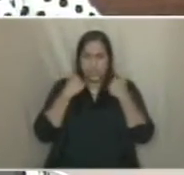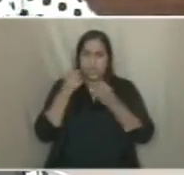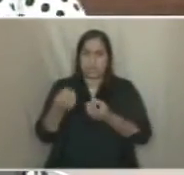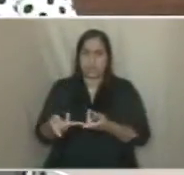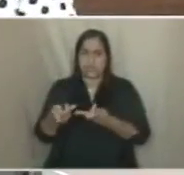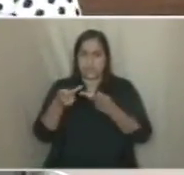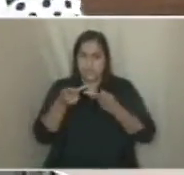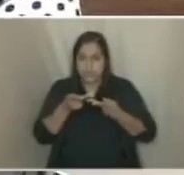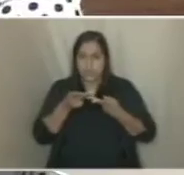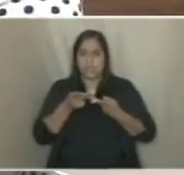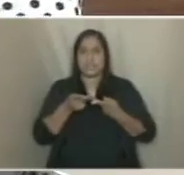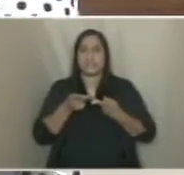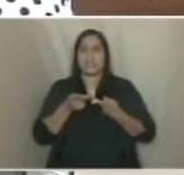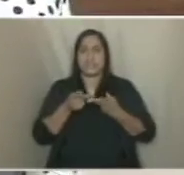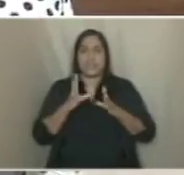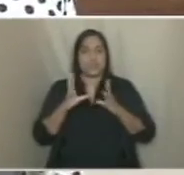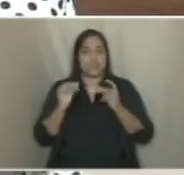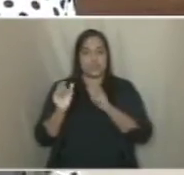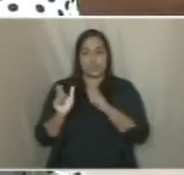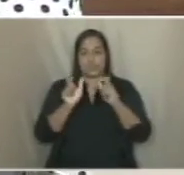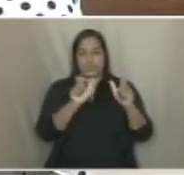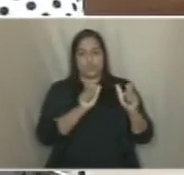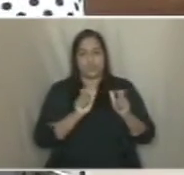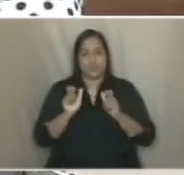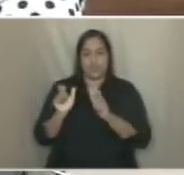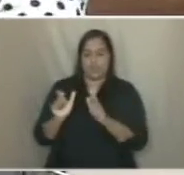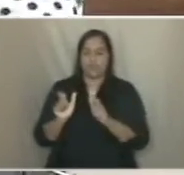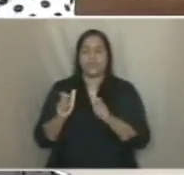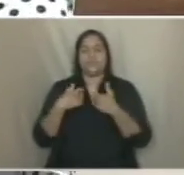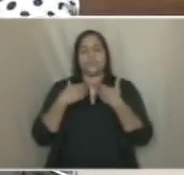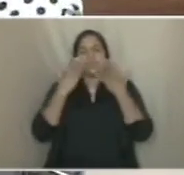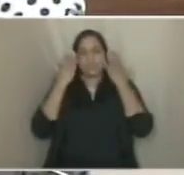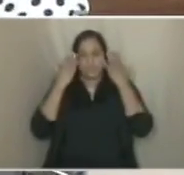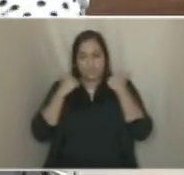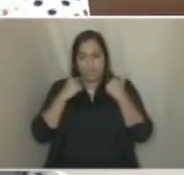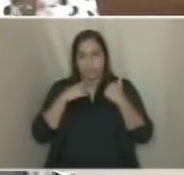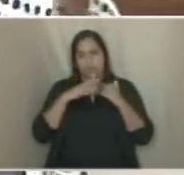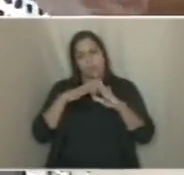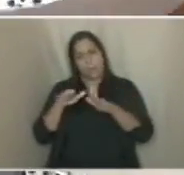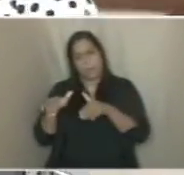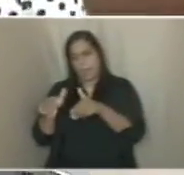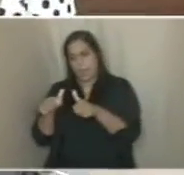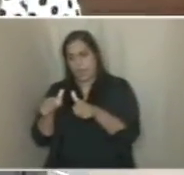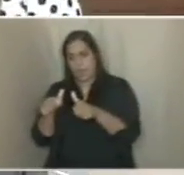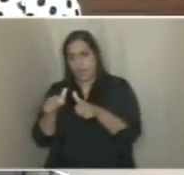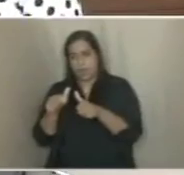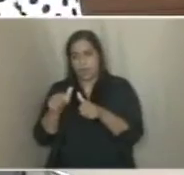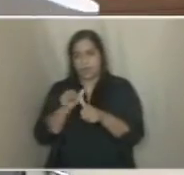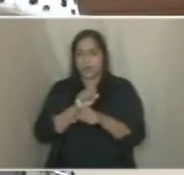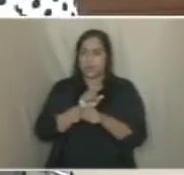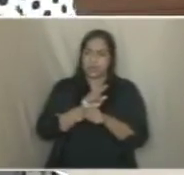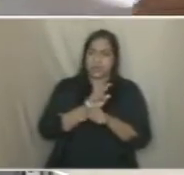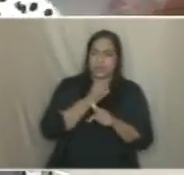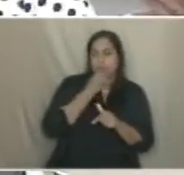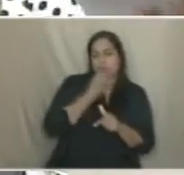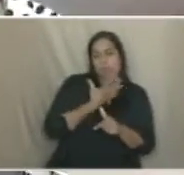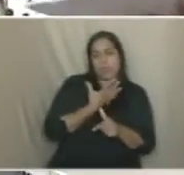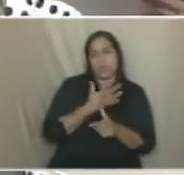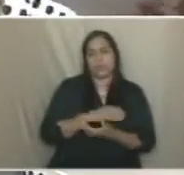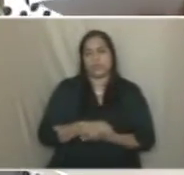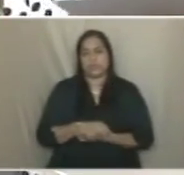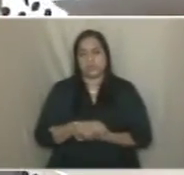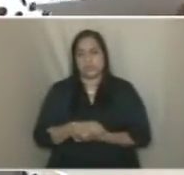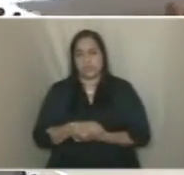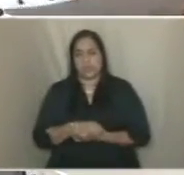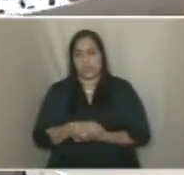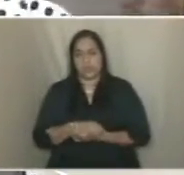visita E então em todos os lugares em tudo que se faz existem O que é melhor o que não é tão bom assim mas isso não significa a gente